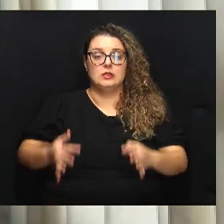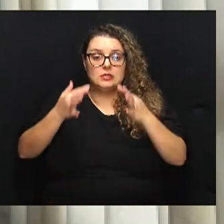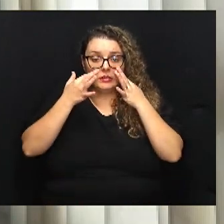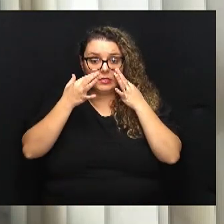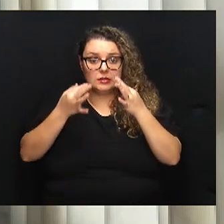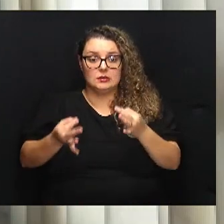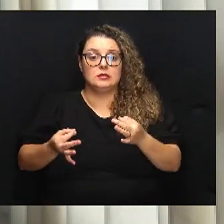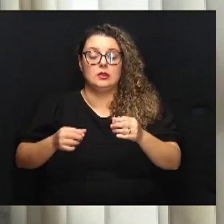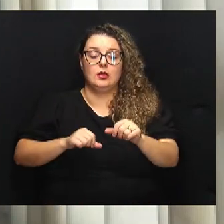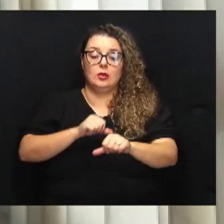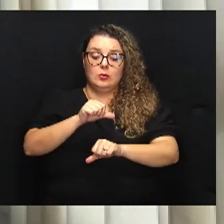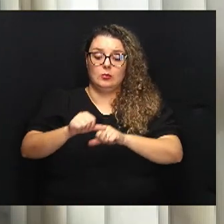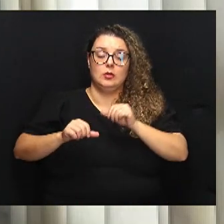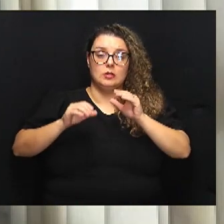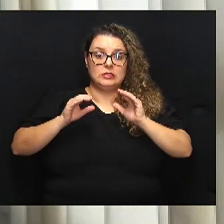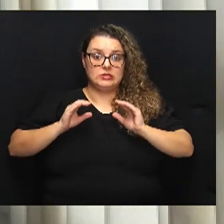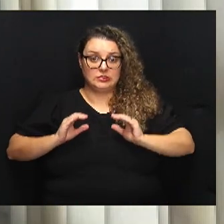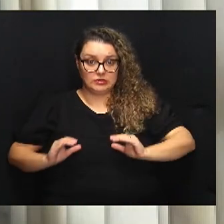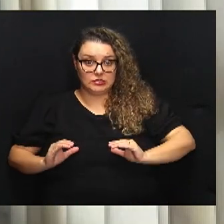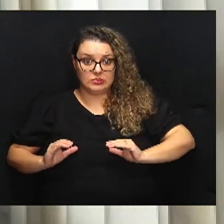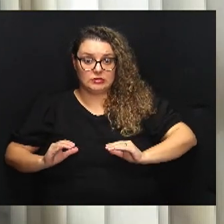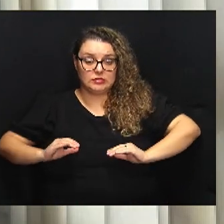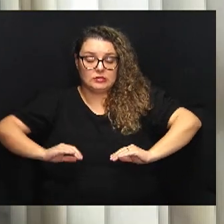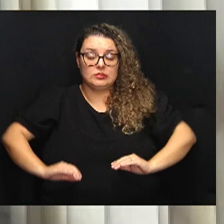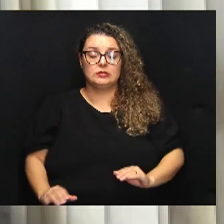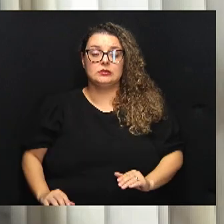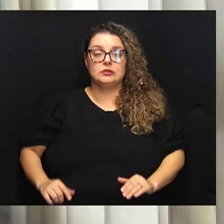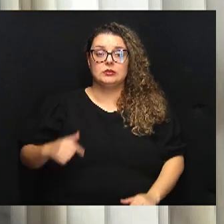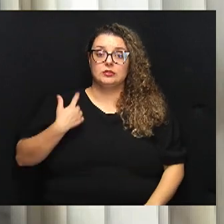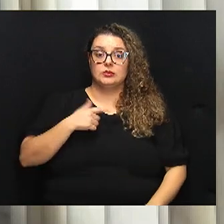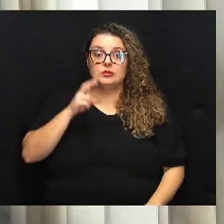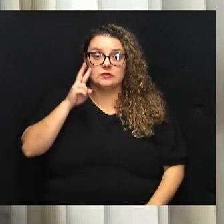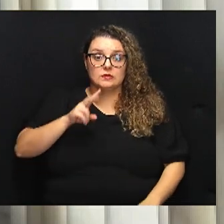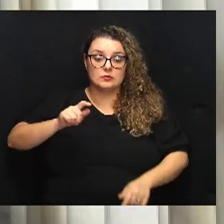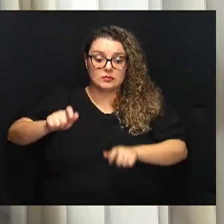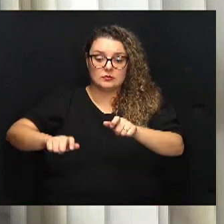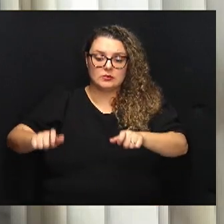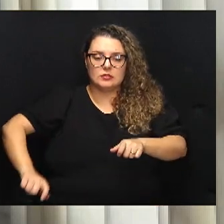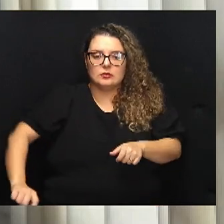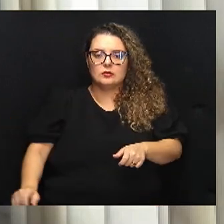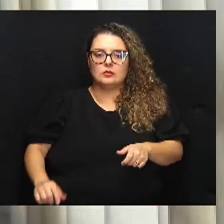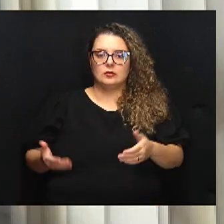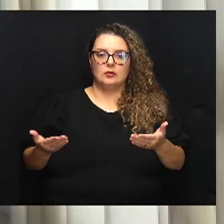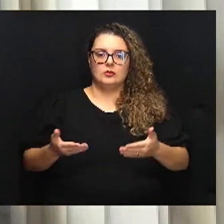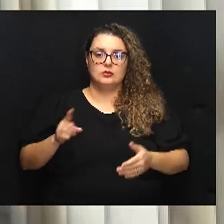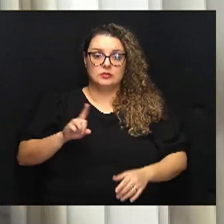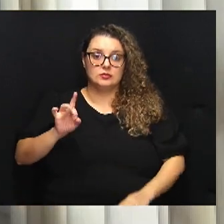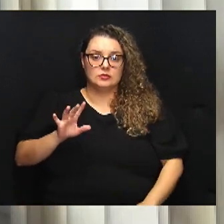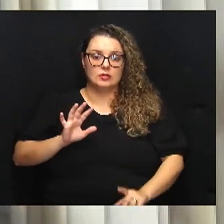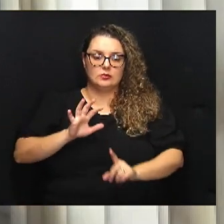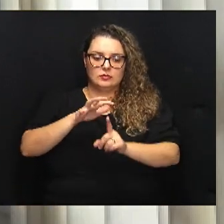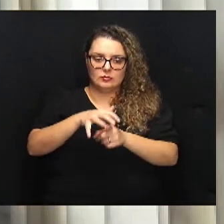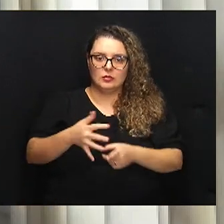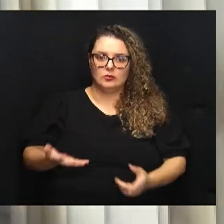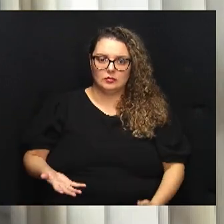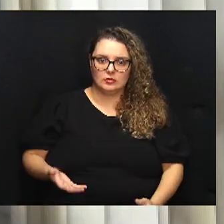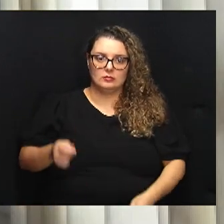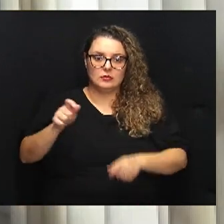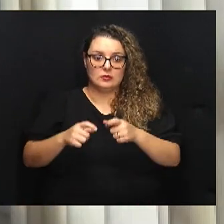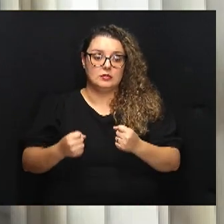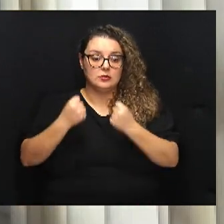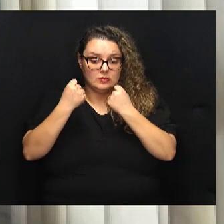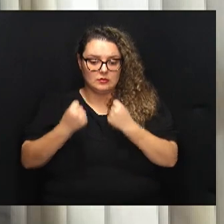à mudança de comportamento, não é? A gente vê muitas pessoas hoje, não só a questão do bullying, mas muitas pessoas